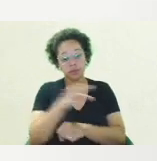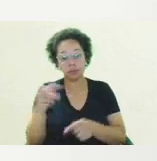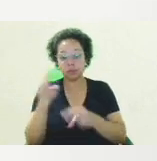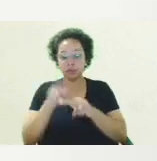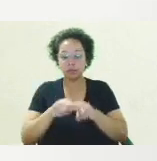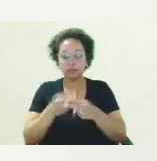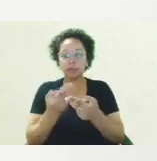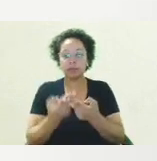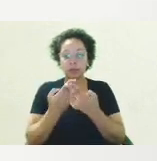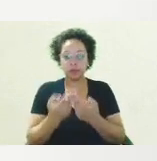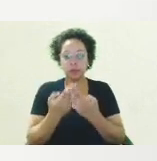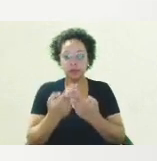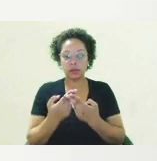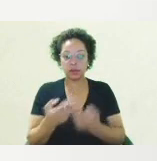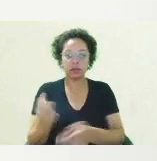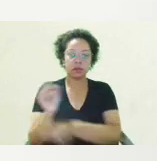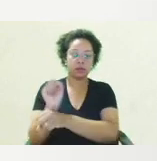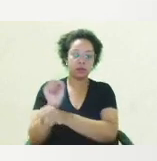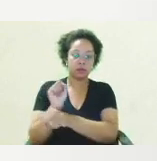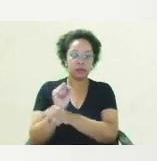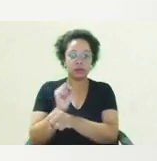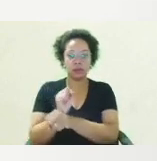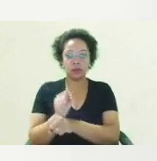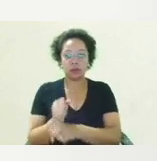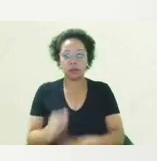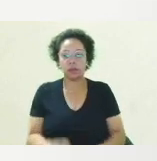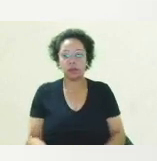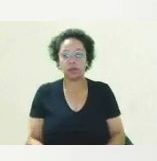aguardar. E passador não está funcionando.